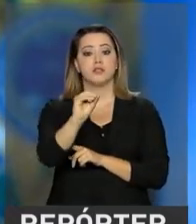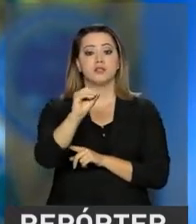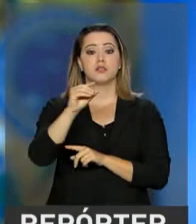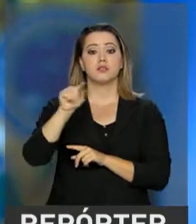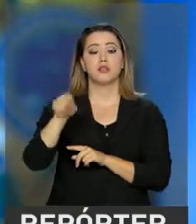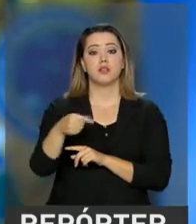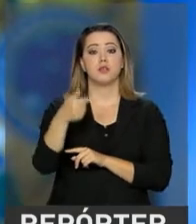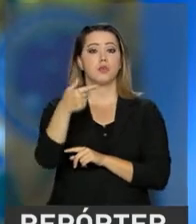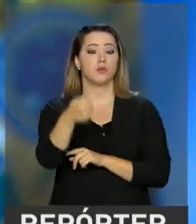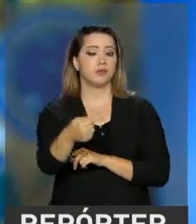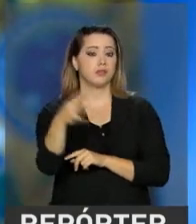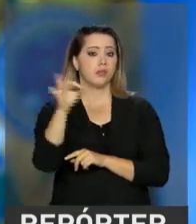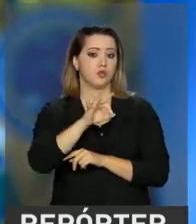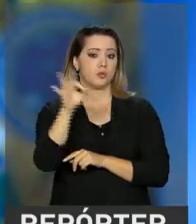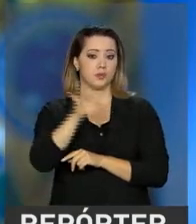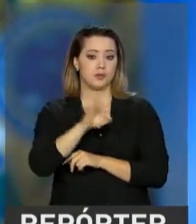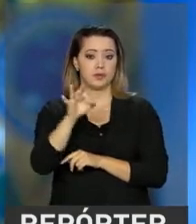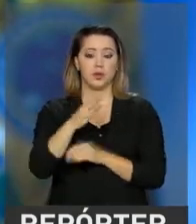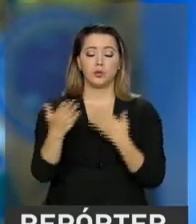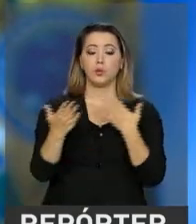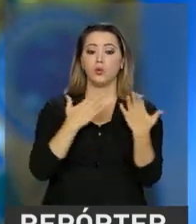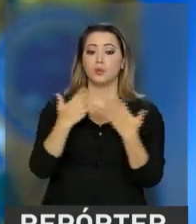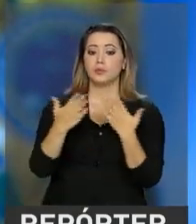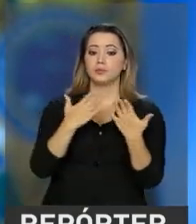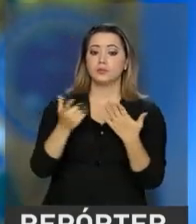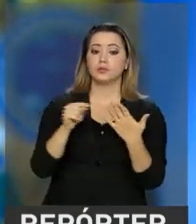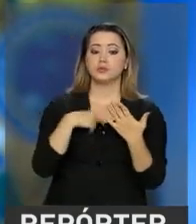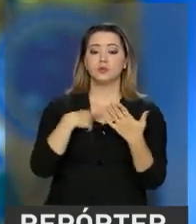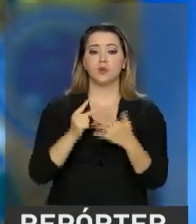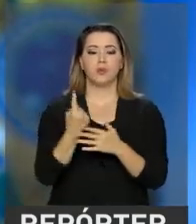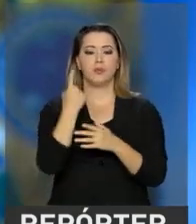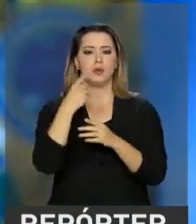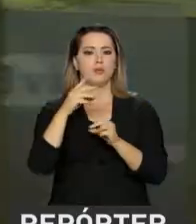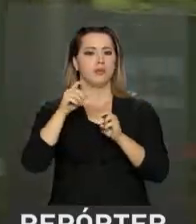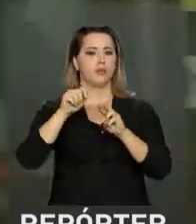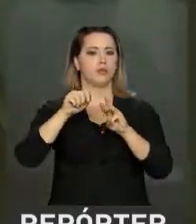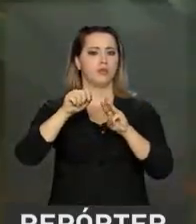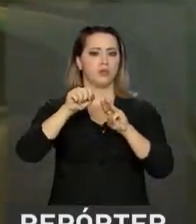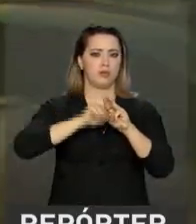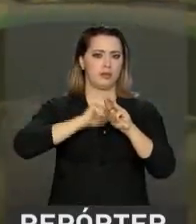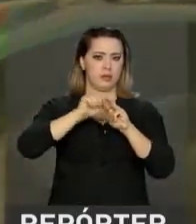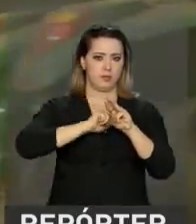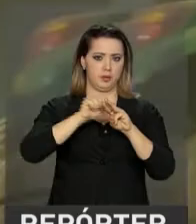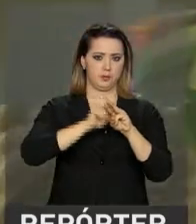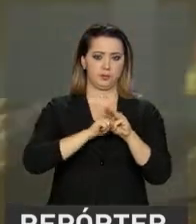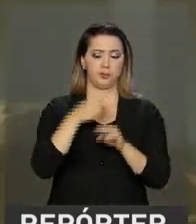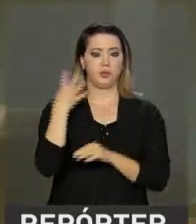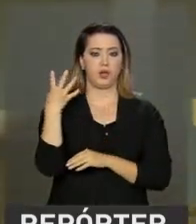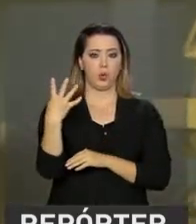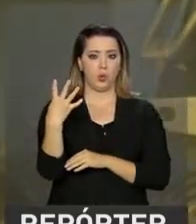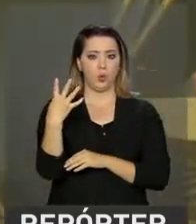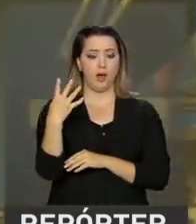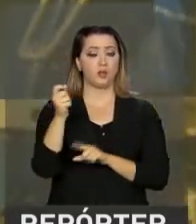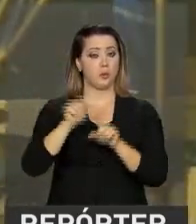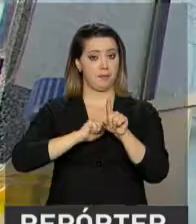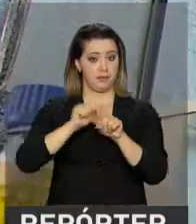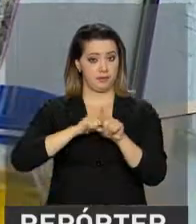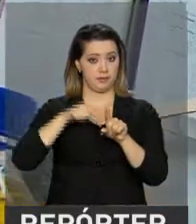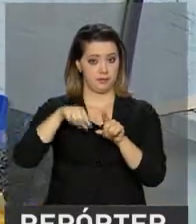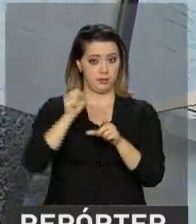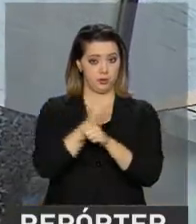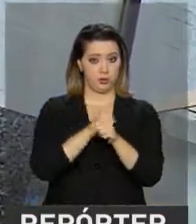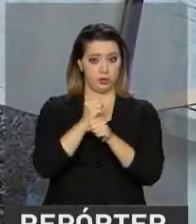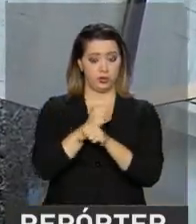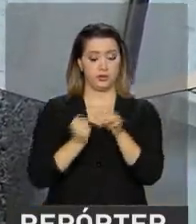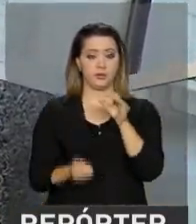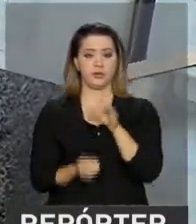0.7 por cento em relação ao primeiro trimestre em quatro dos seis meses não houve criação